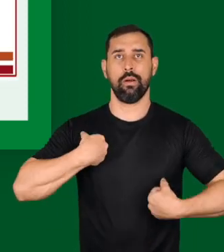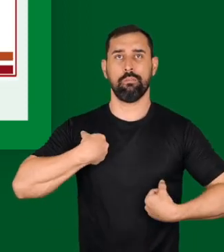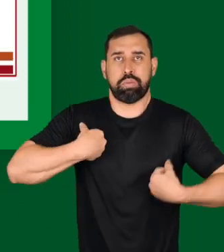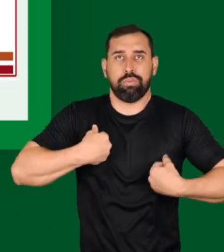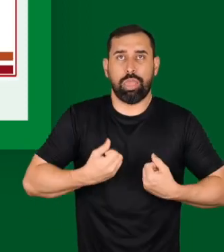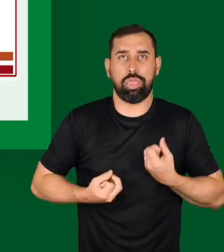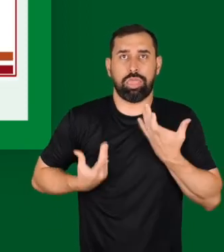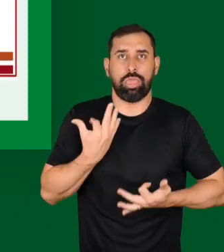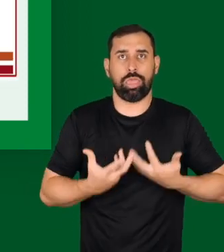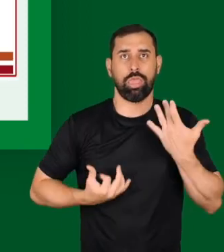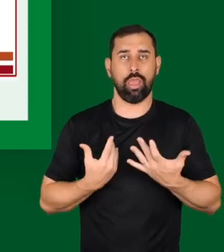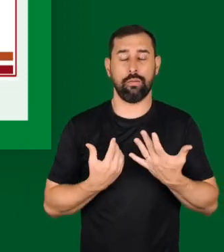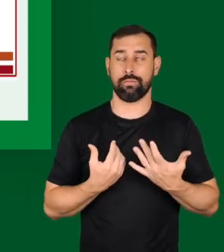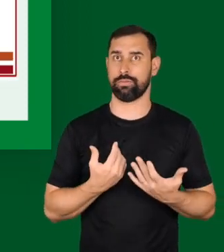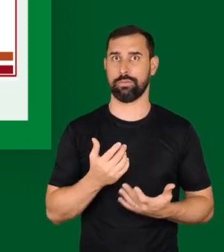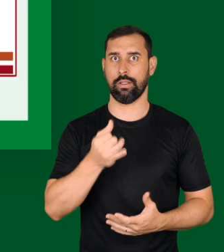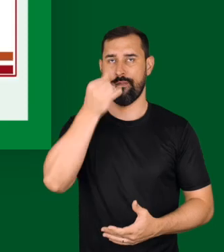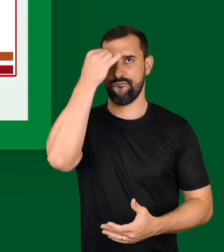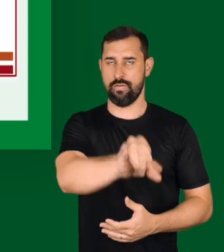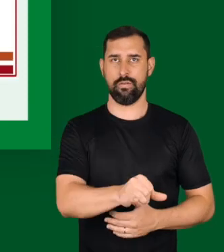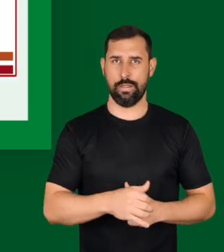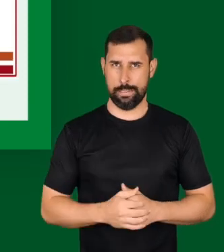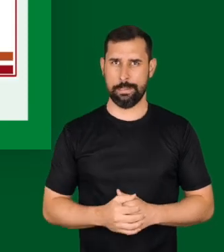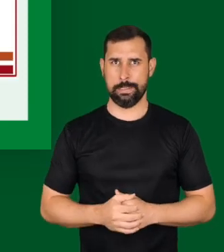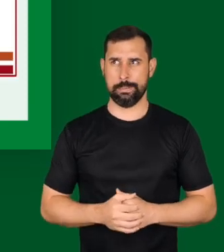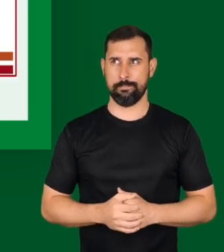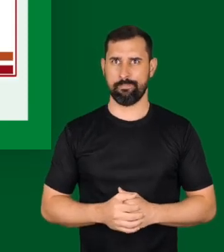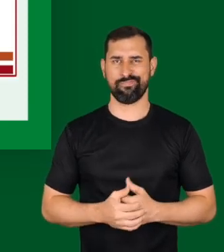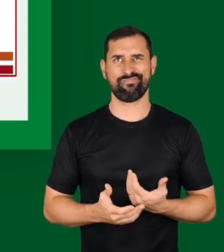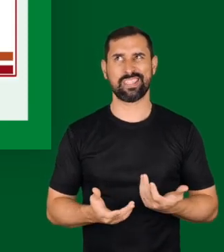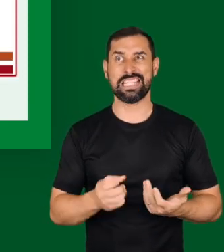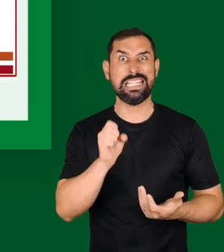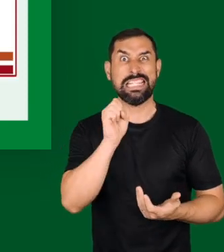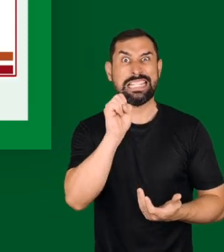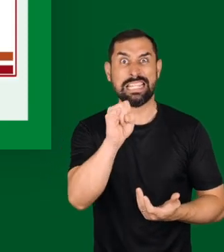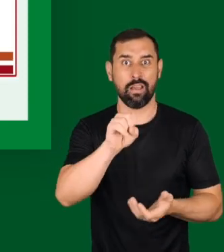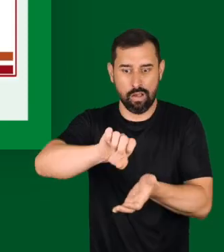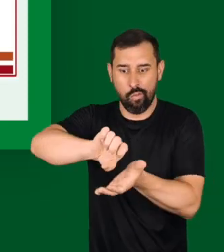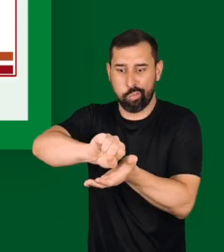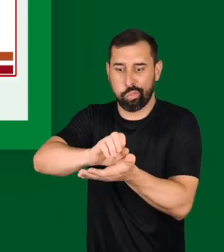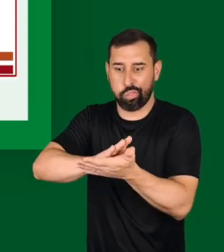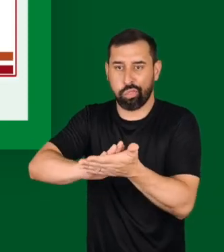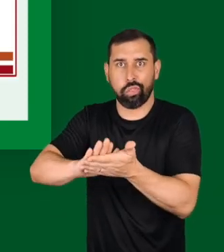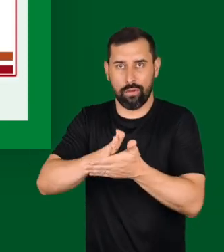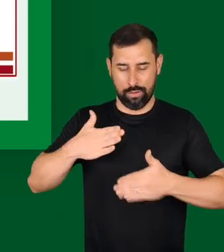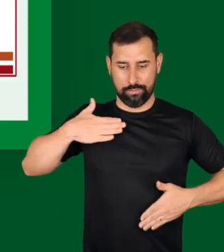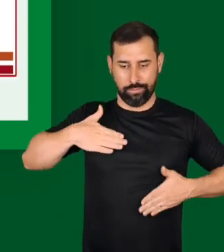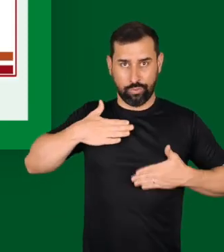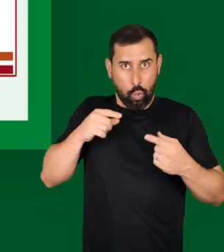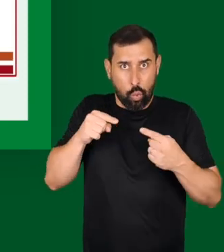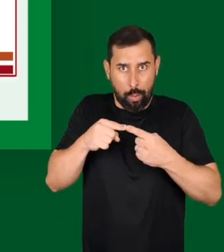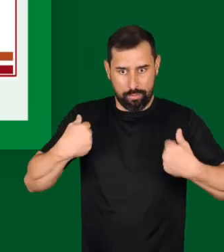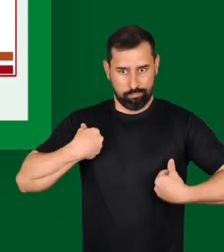o álcool. Por quê? Porque pode pegar fogo, pode ter uma faísca, você pode causar um acidente. Uma alternativa, que se você, eu não